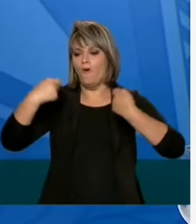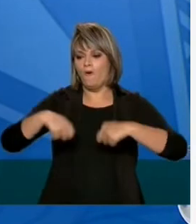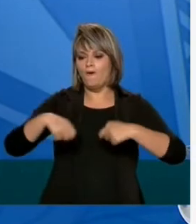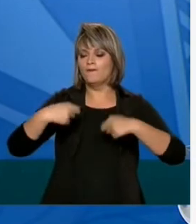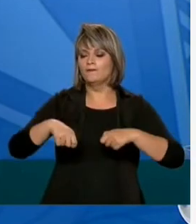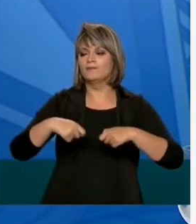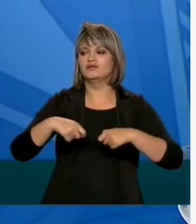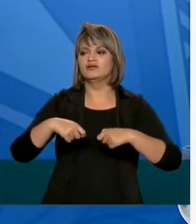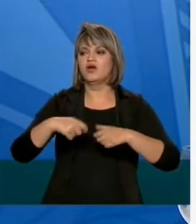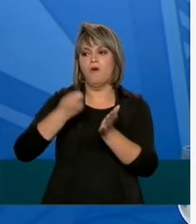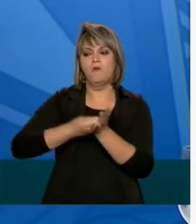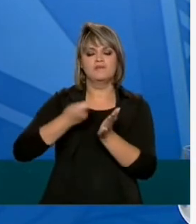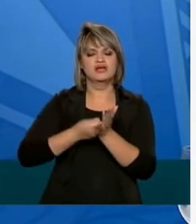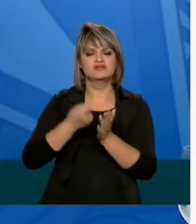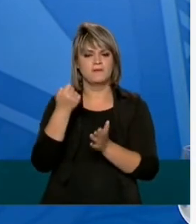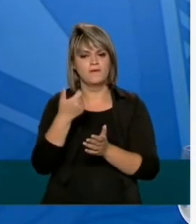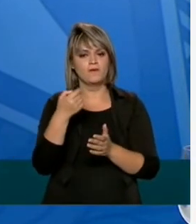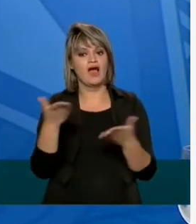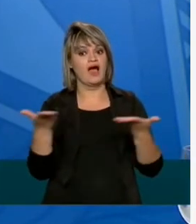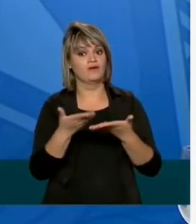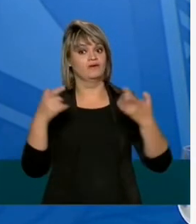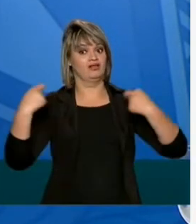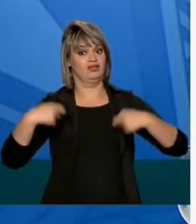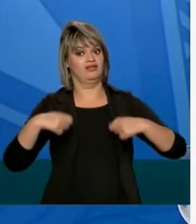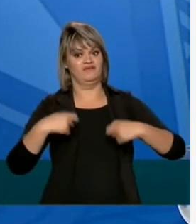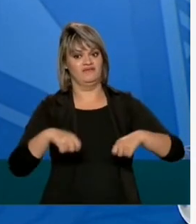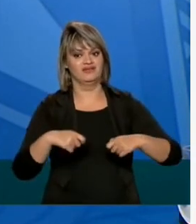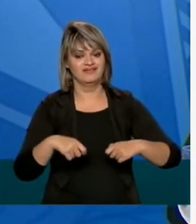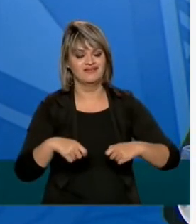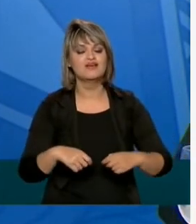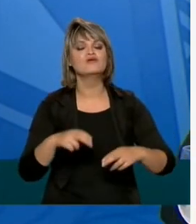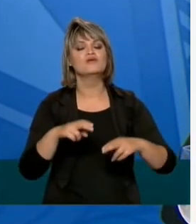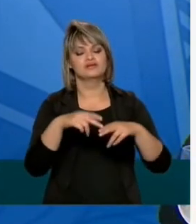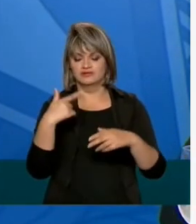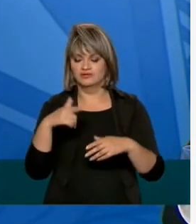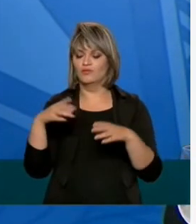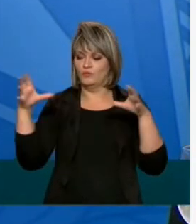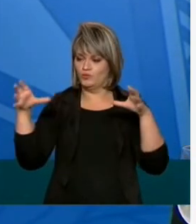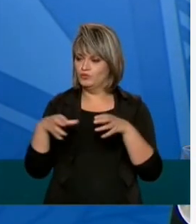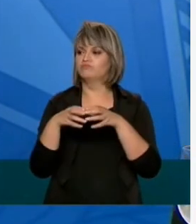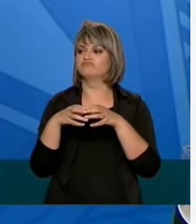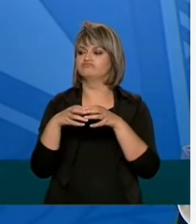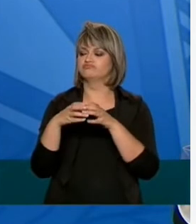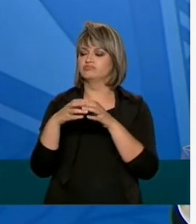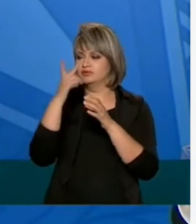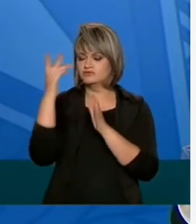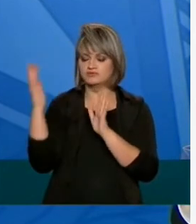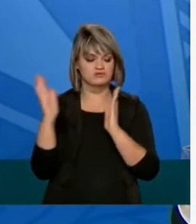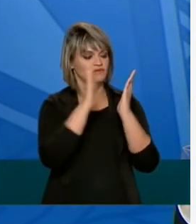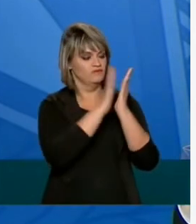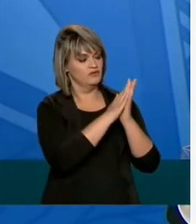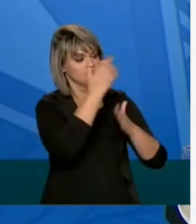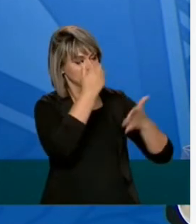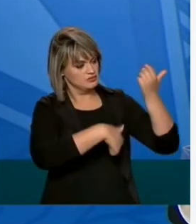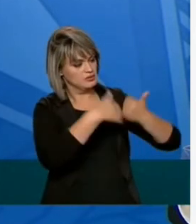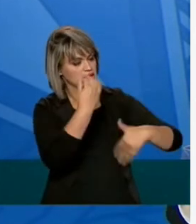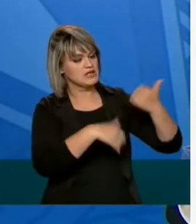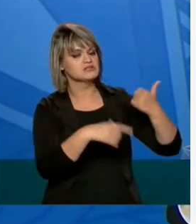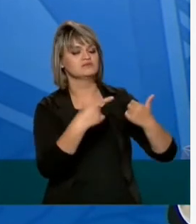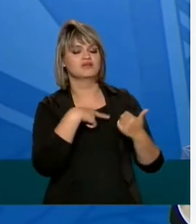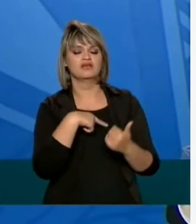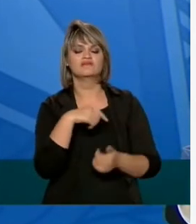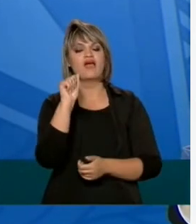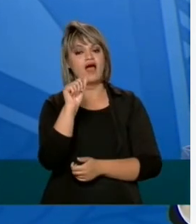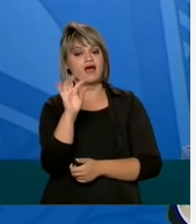obrigações recomendadas, então a nossa equipe foi consultada, o Ministério das Comunicações foi consultado, a